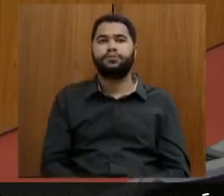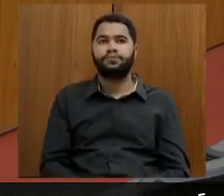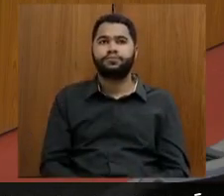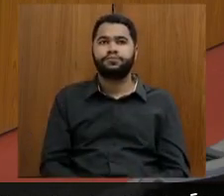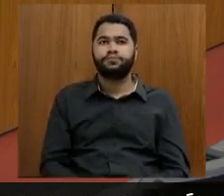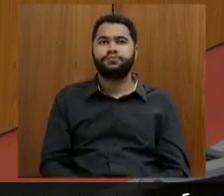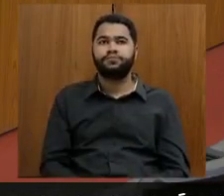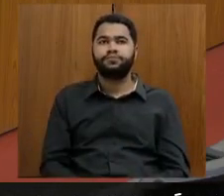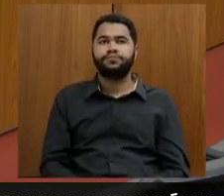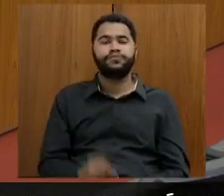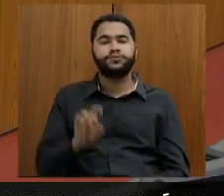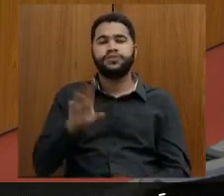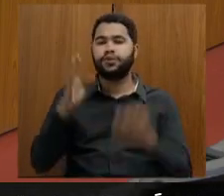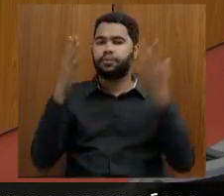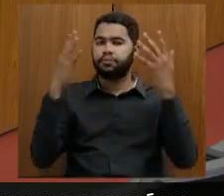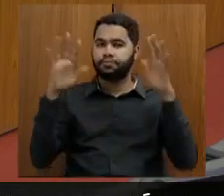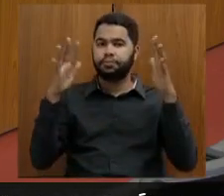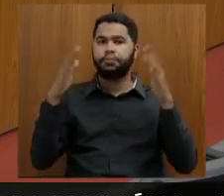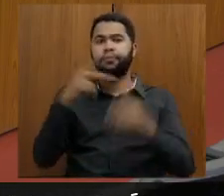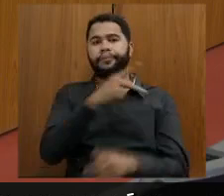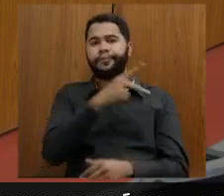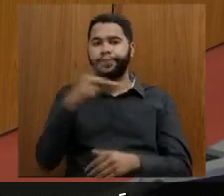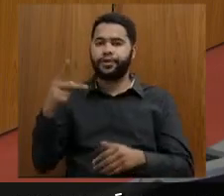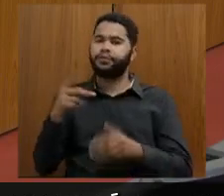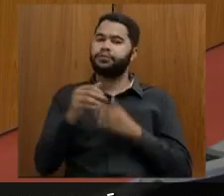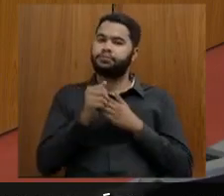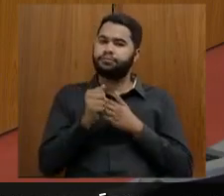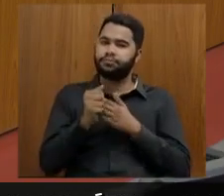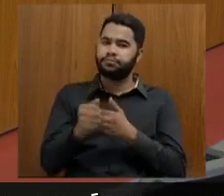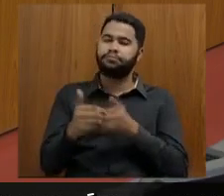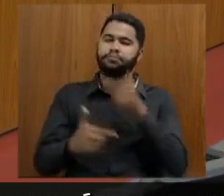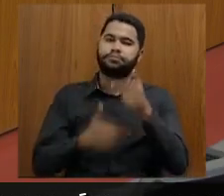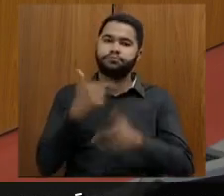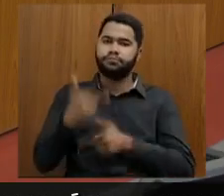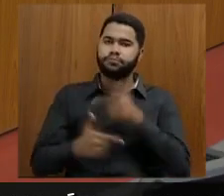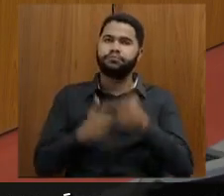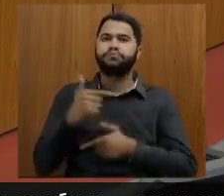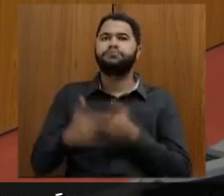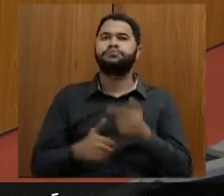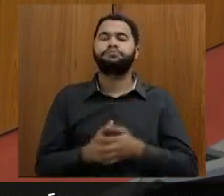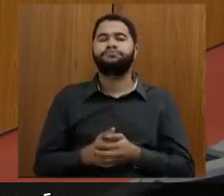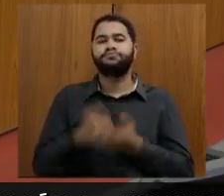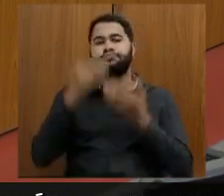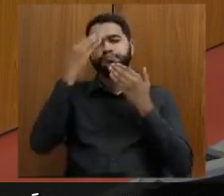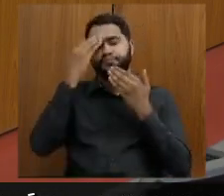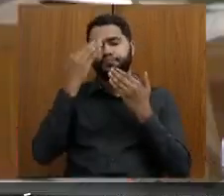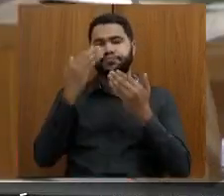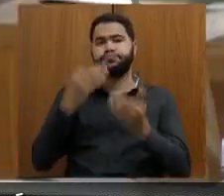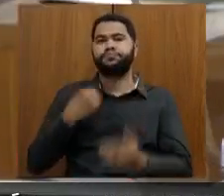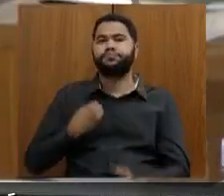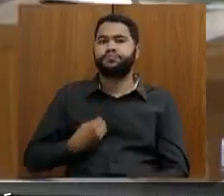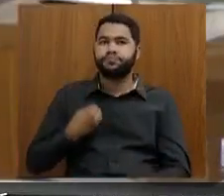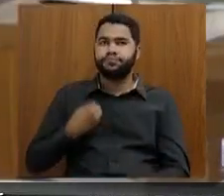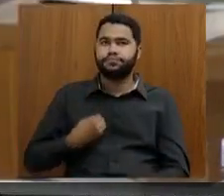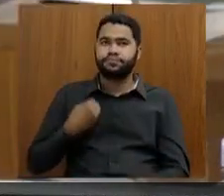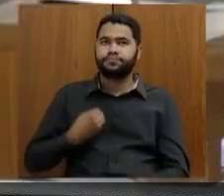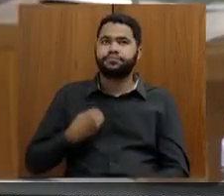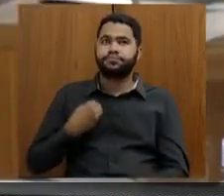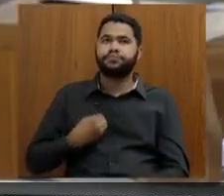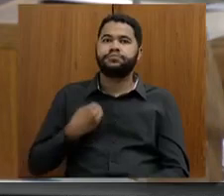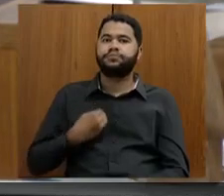só mesmo parabenizar o presidente pela condução dos trabalhos agradecer a presença do